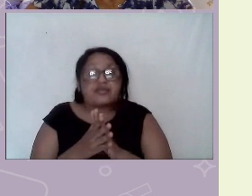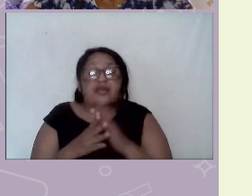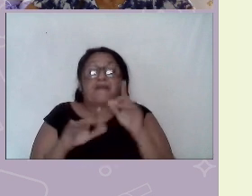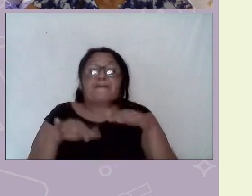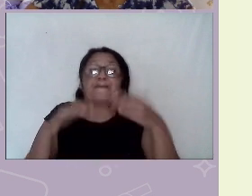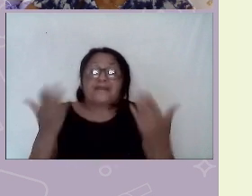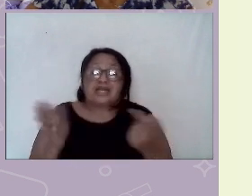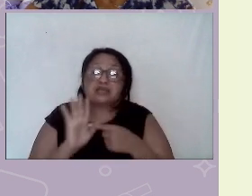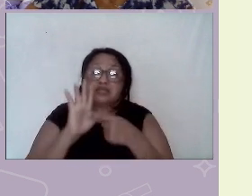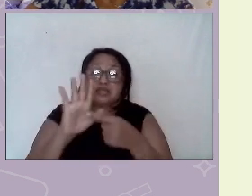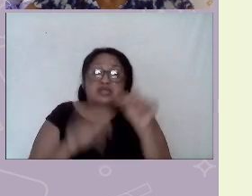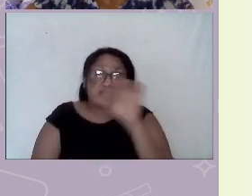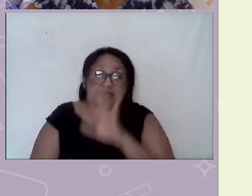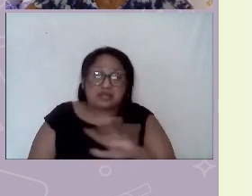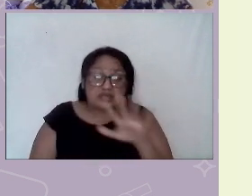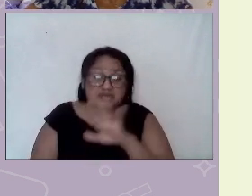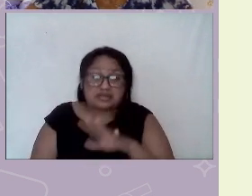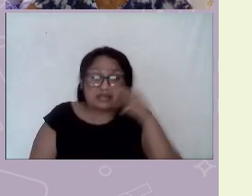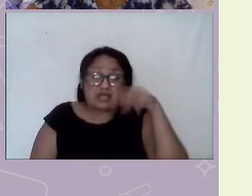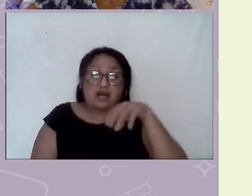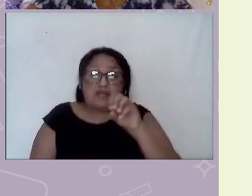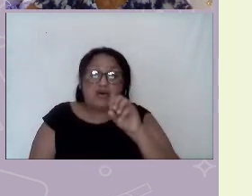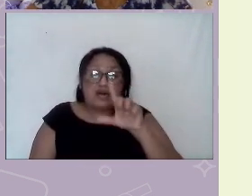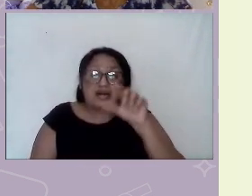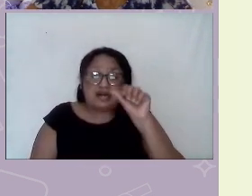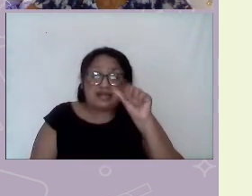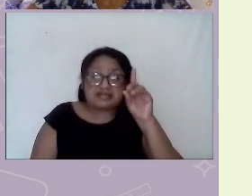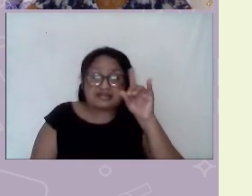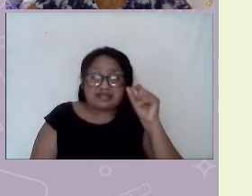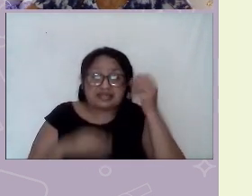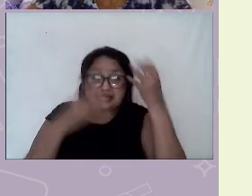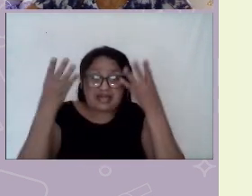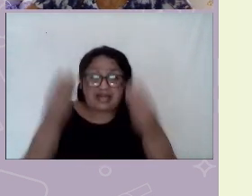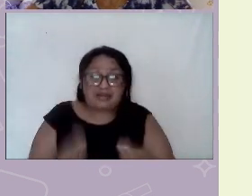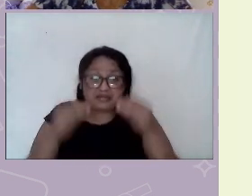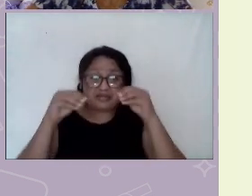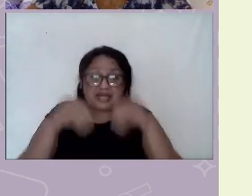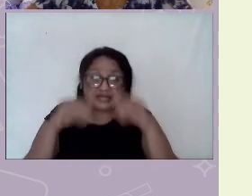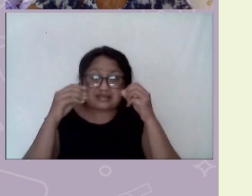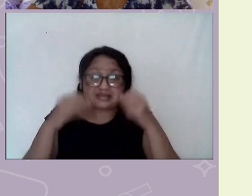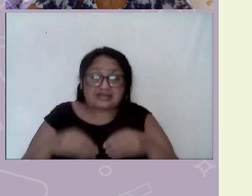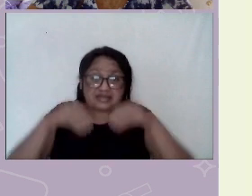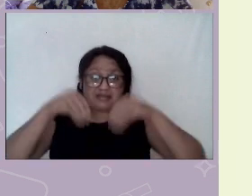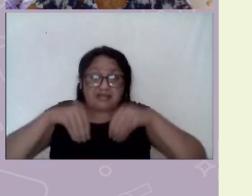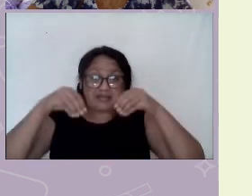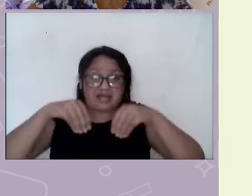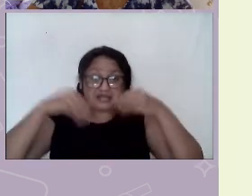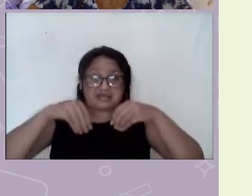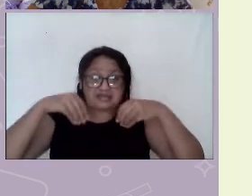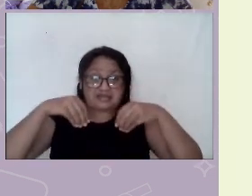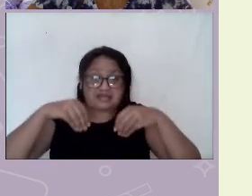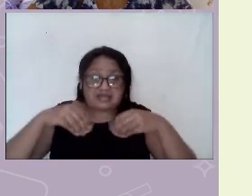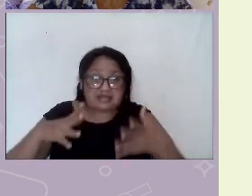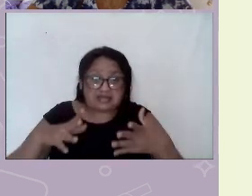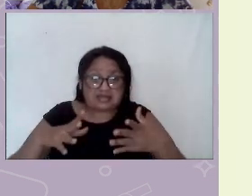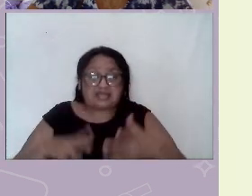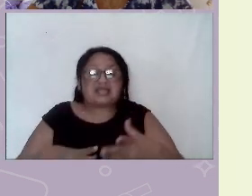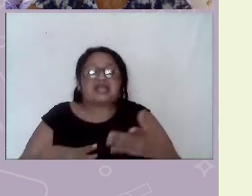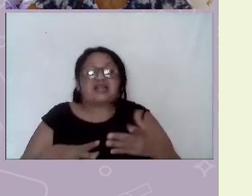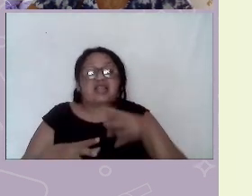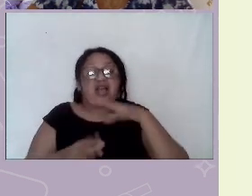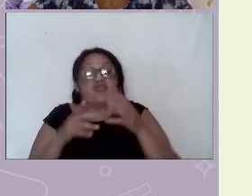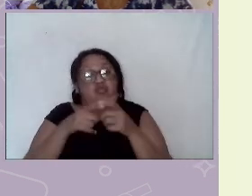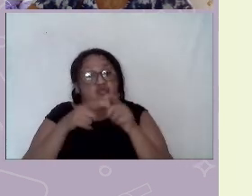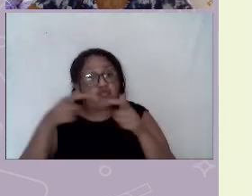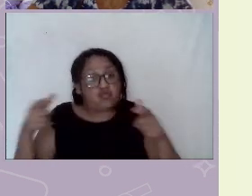fórmula de molaridade molaridade é a massa sobre a massa molecular vezes o volume em litro preste